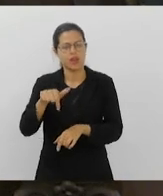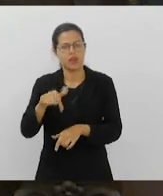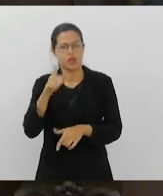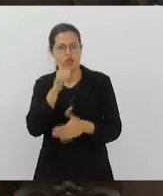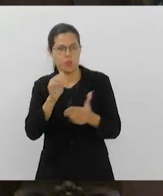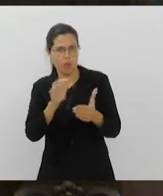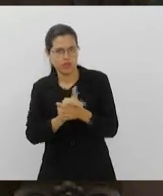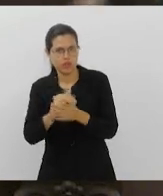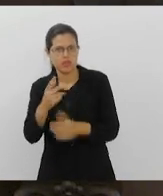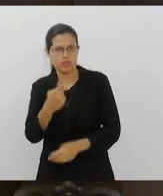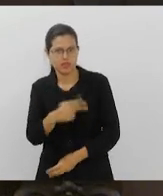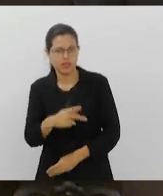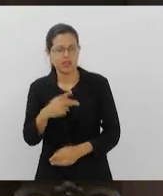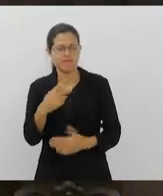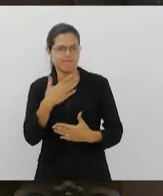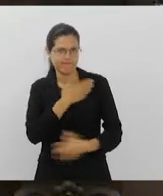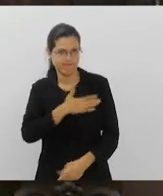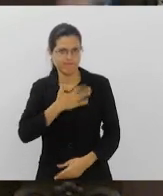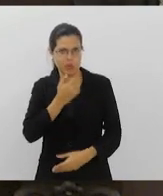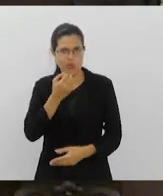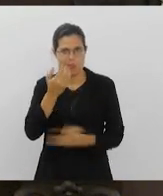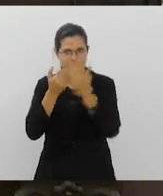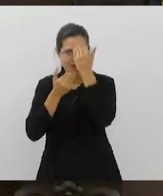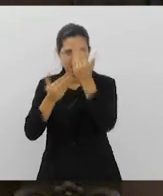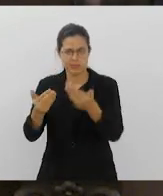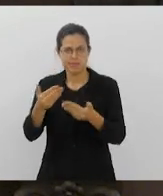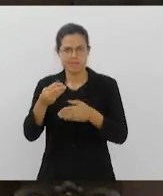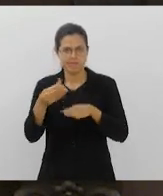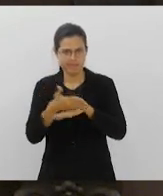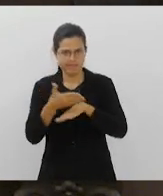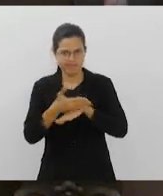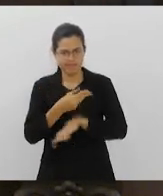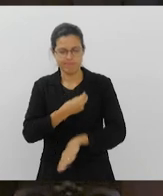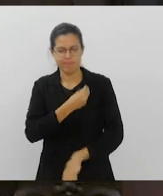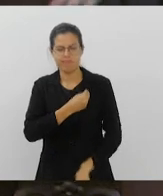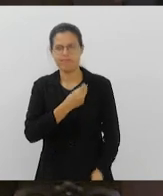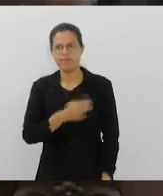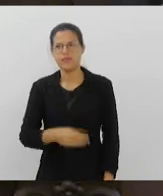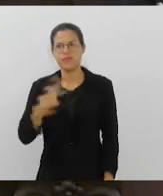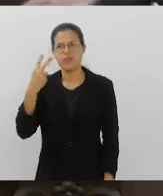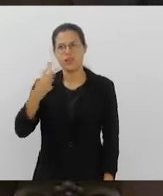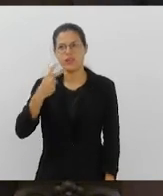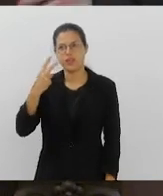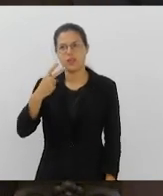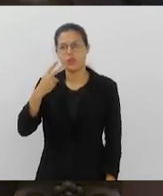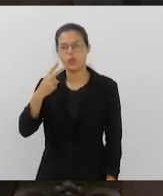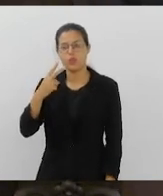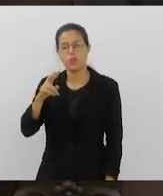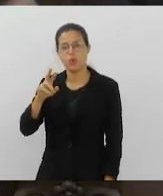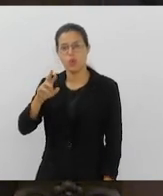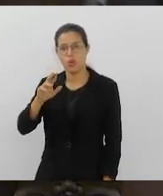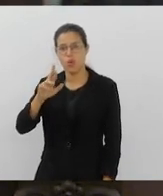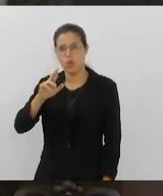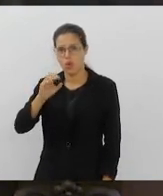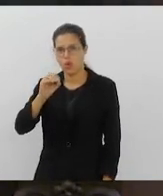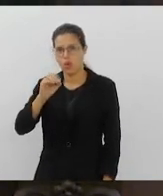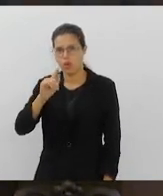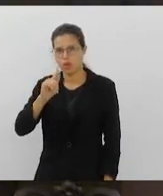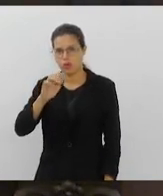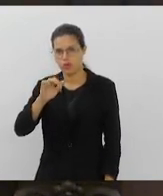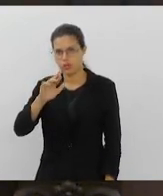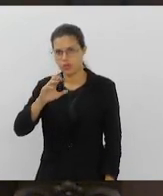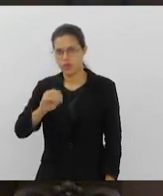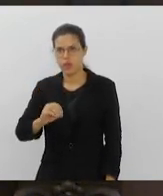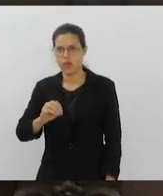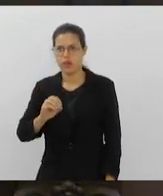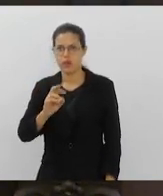grande honra. Muito obrigado pela presença. O vereador Rogério Amorim vai, dentre